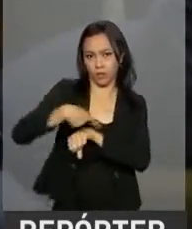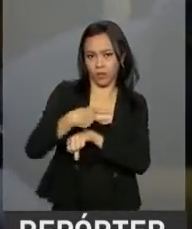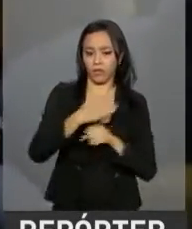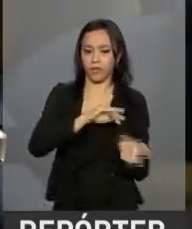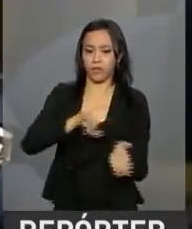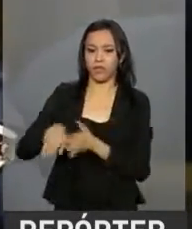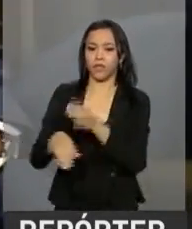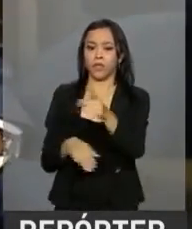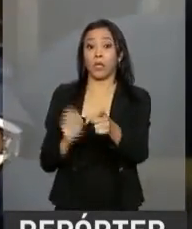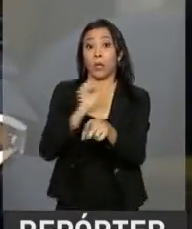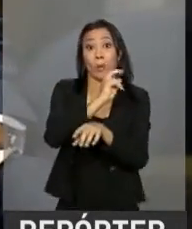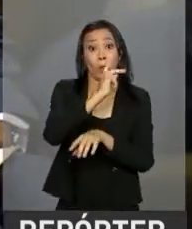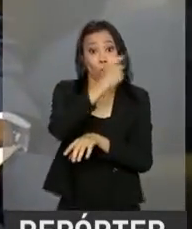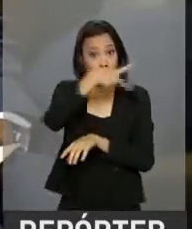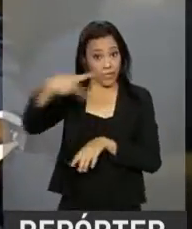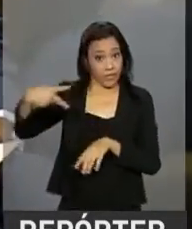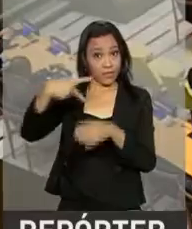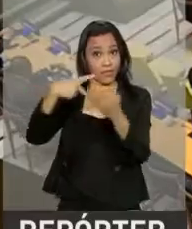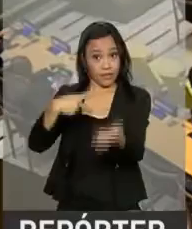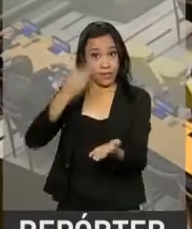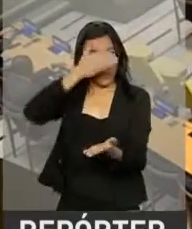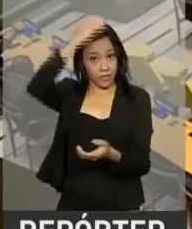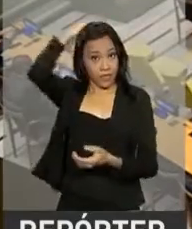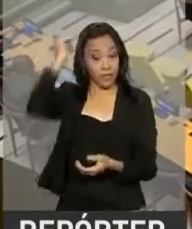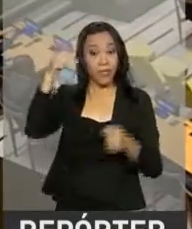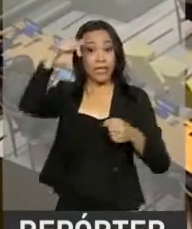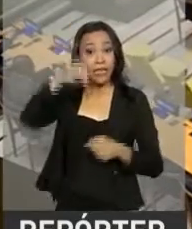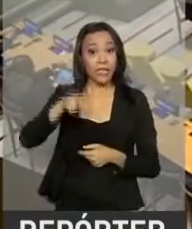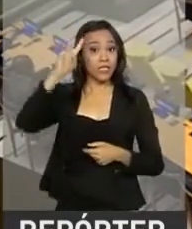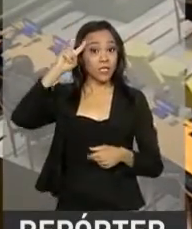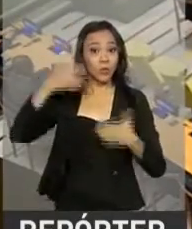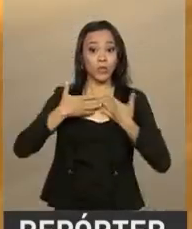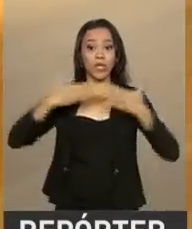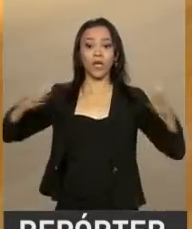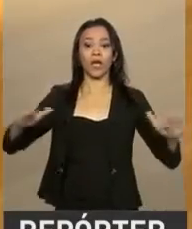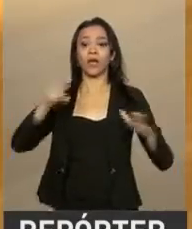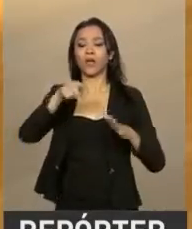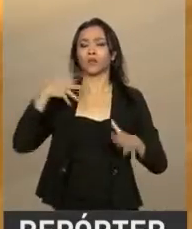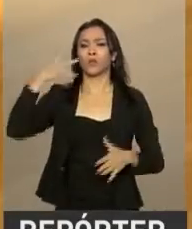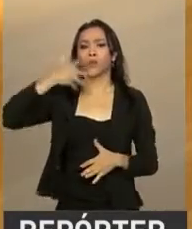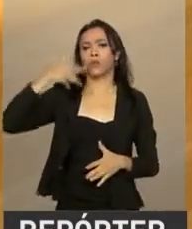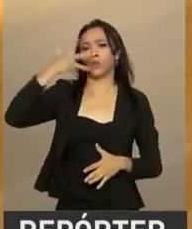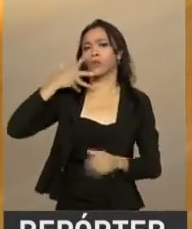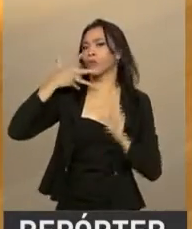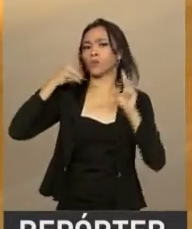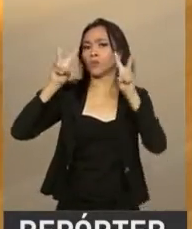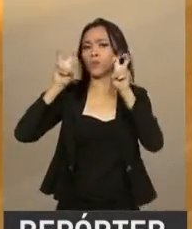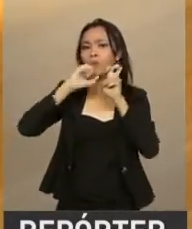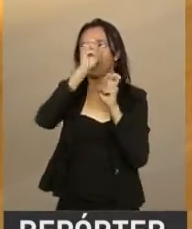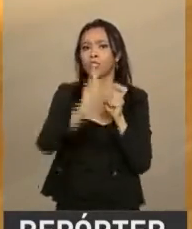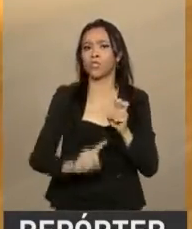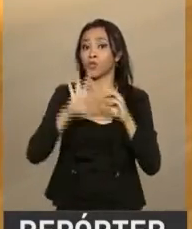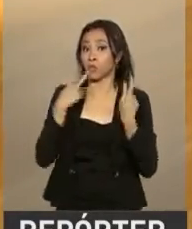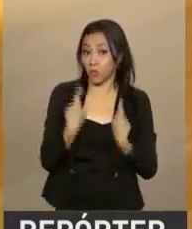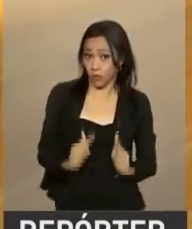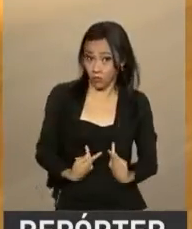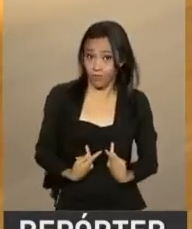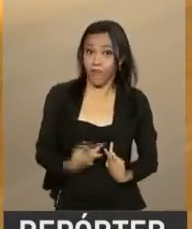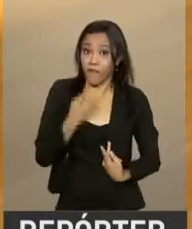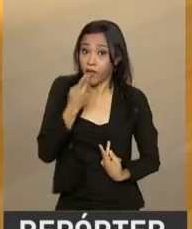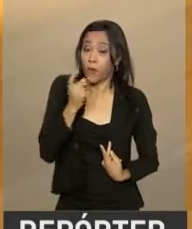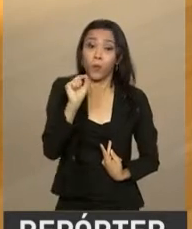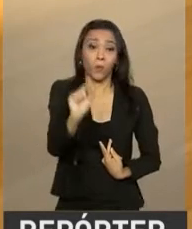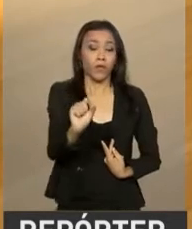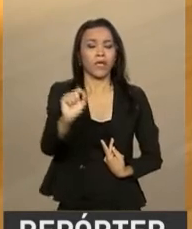Michel Temer estreou nas Nações Unidas nesta segunda-feira com um discurso em defesa dos direitos humanos. Disse que a crise